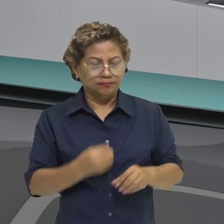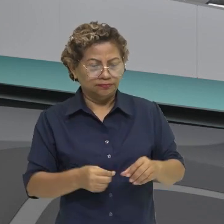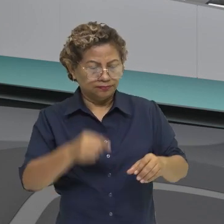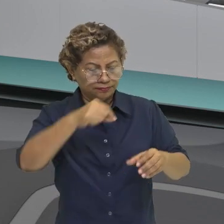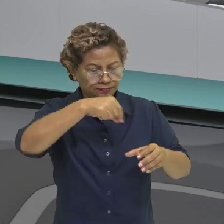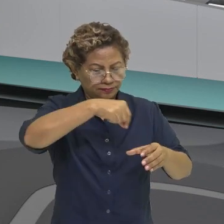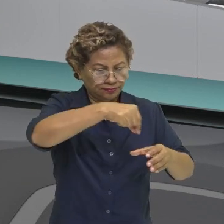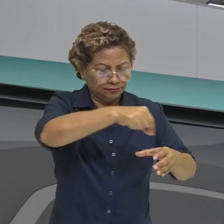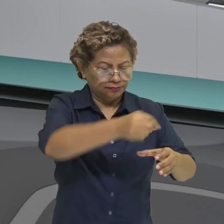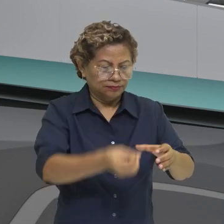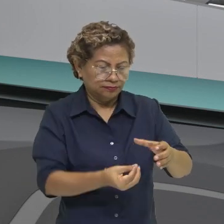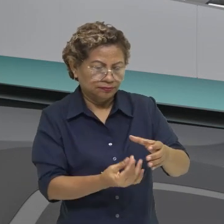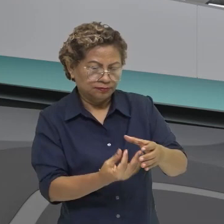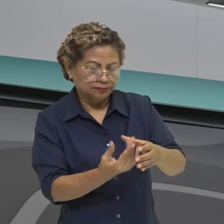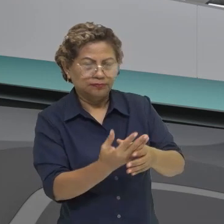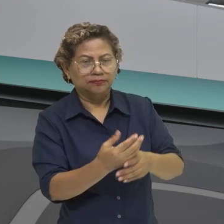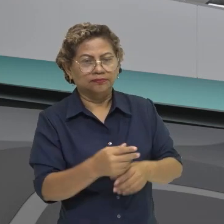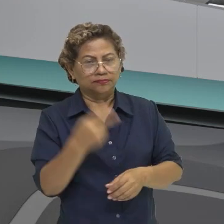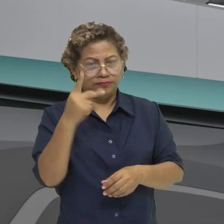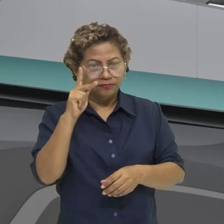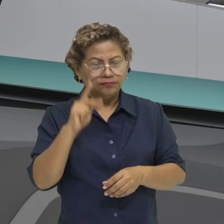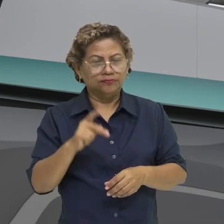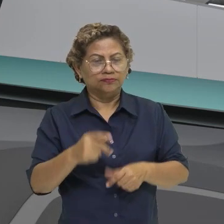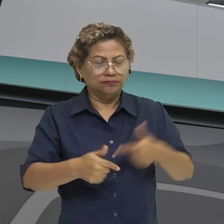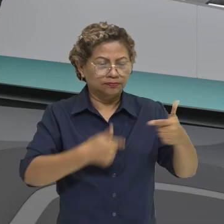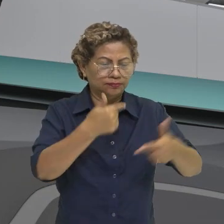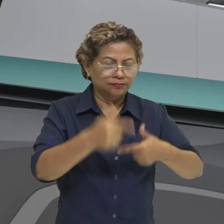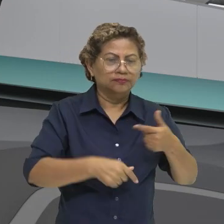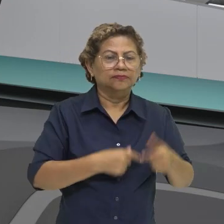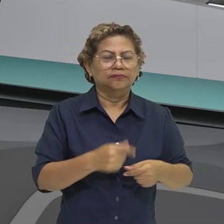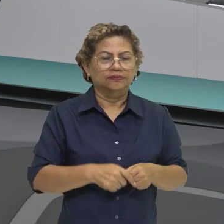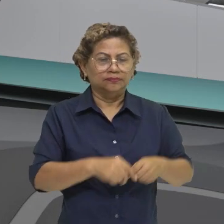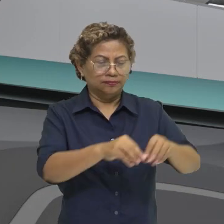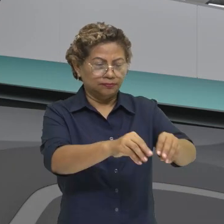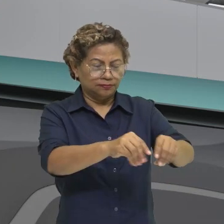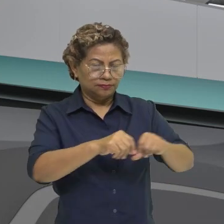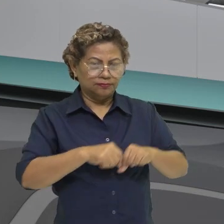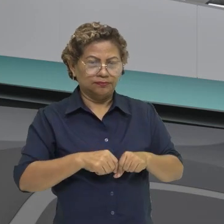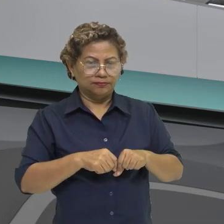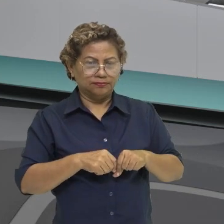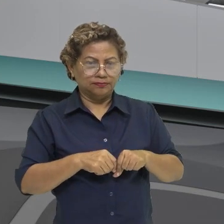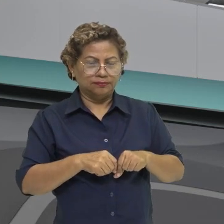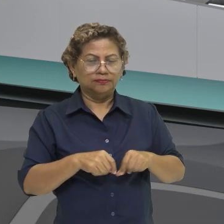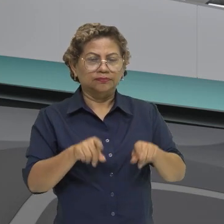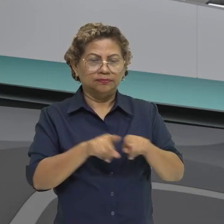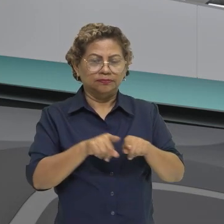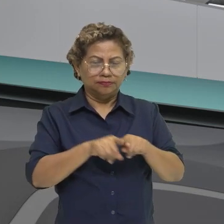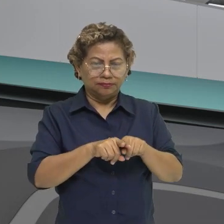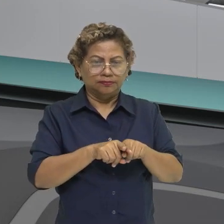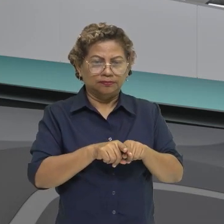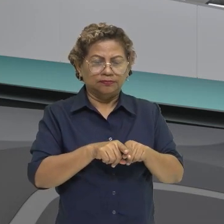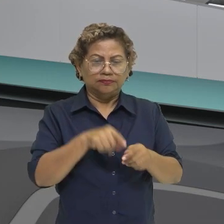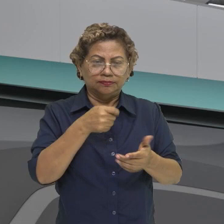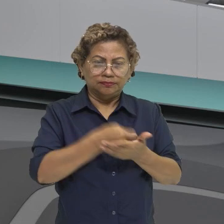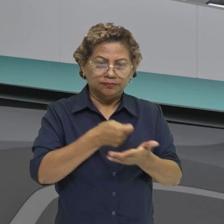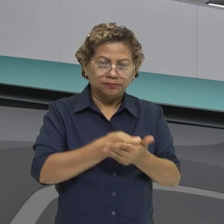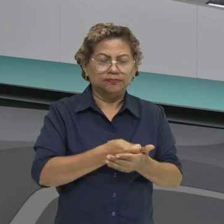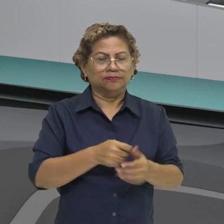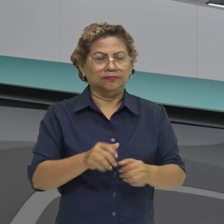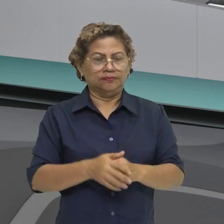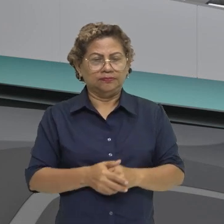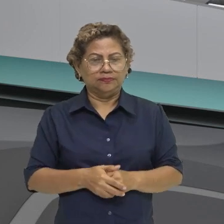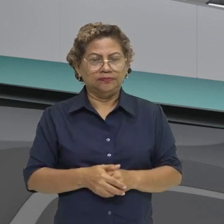colheita. Trabalharás numa terra que também te abriga e te veste, embora com o